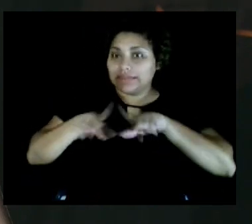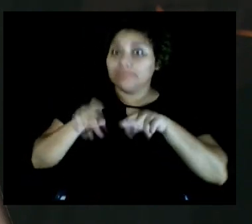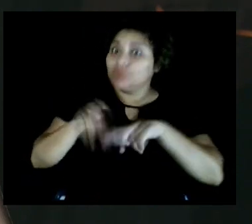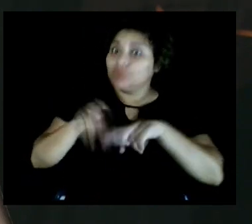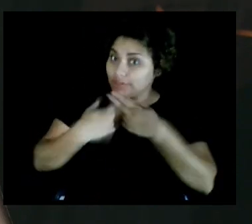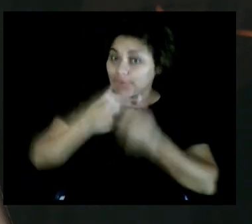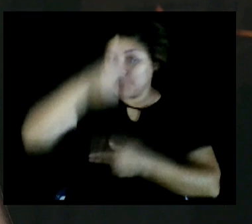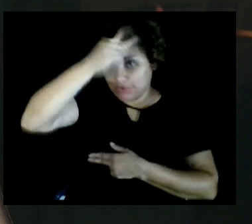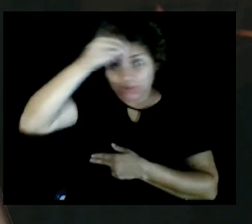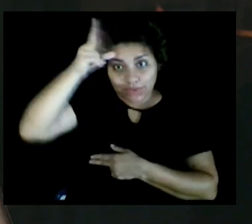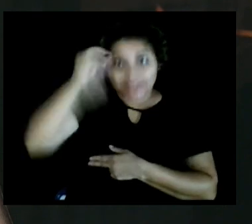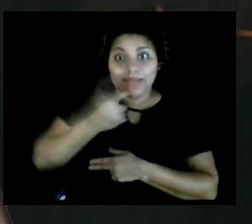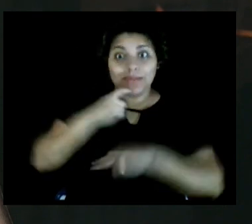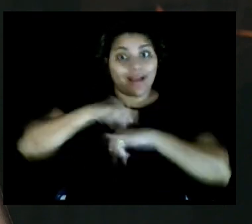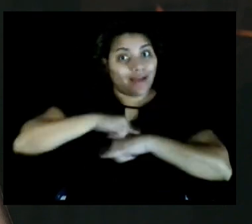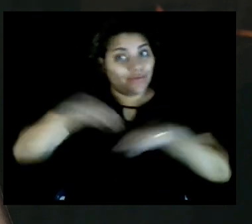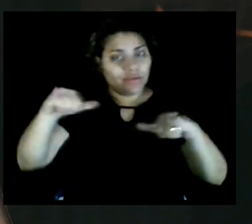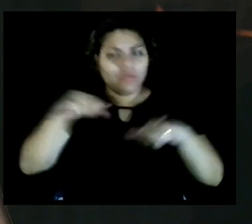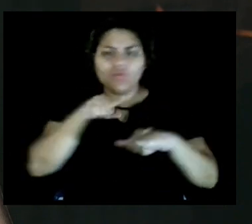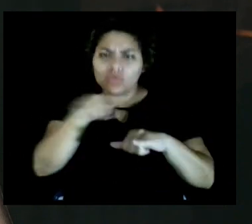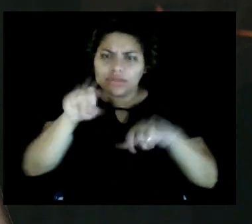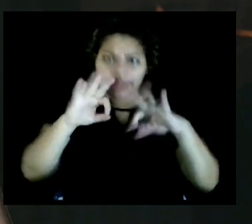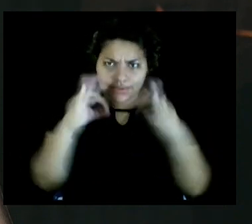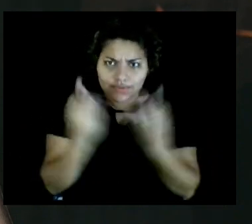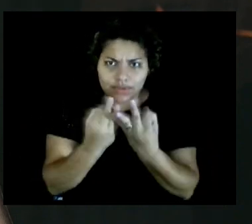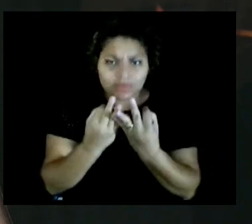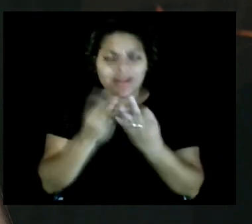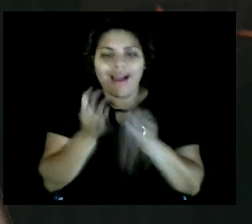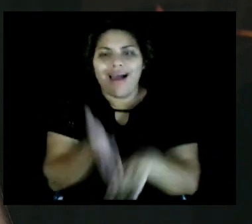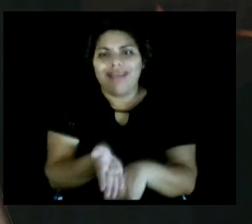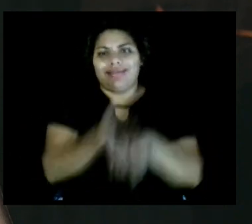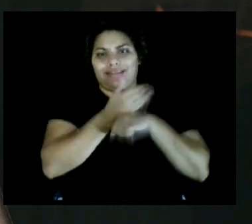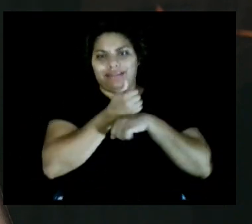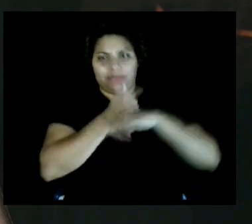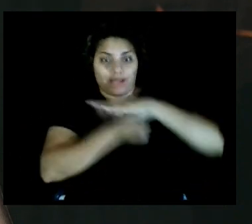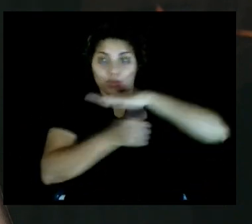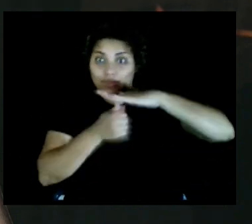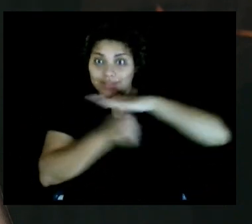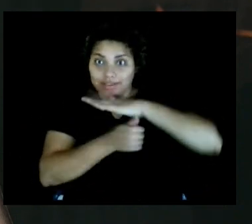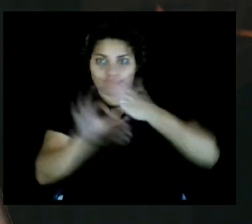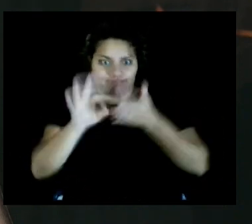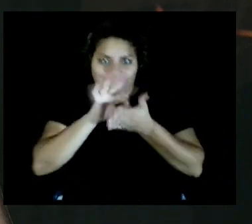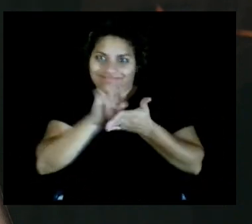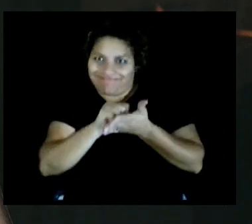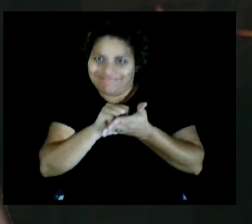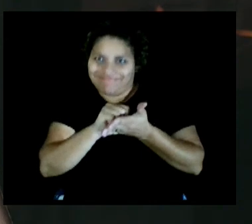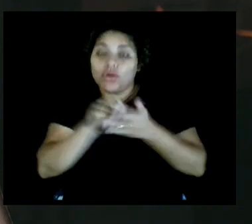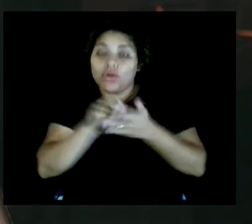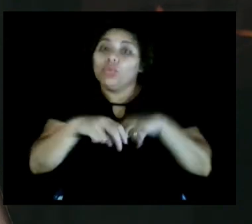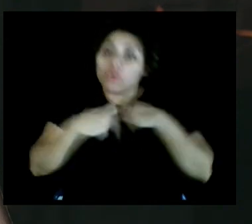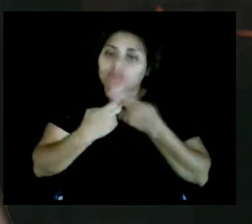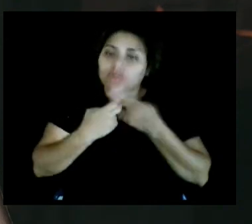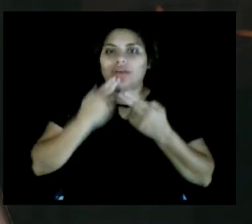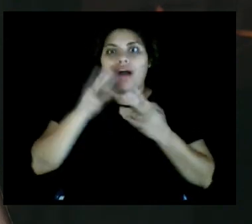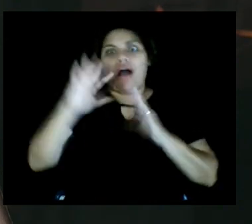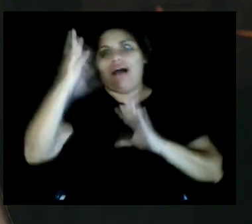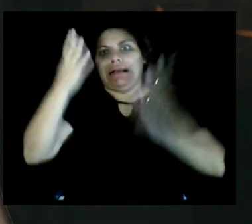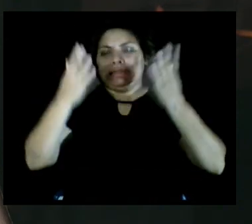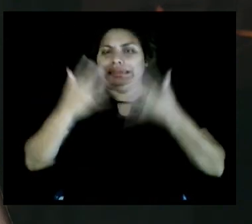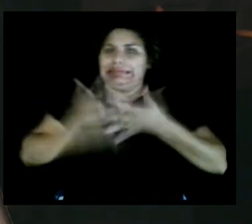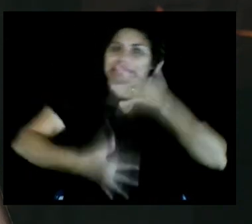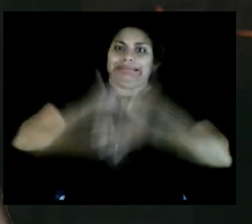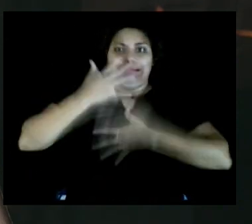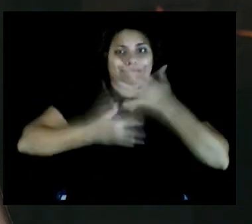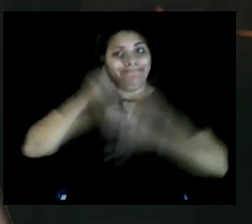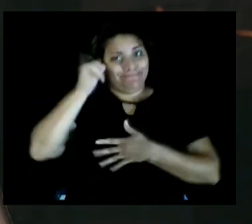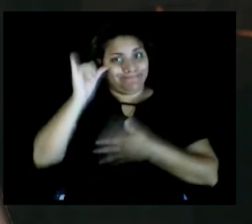que as famílias antecipem as atualizações cadastrais para evitar contratempos, tá? A partir do dia 5 de março,